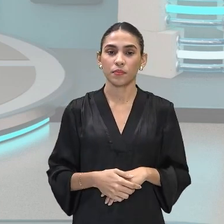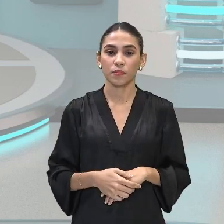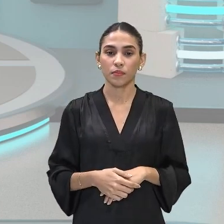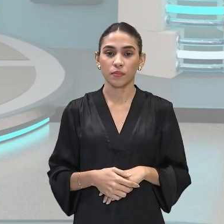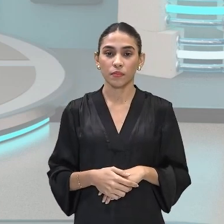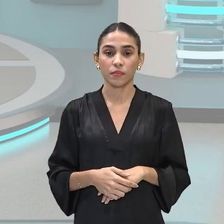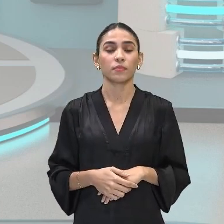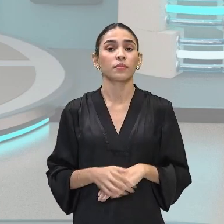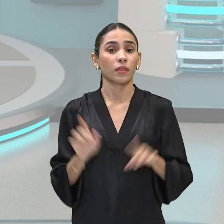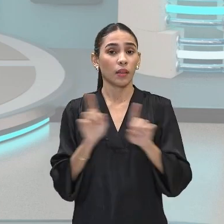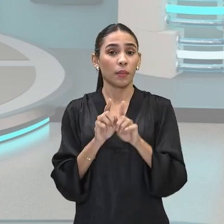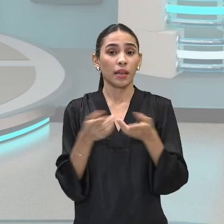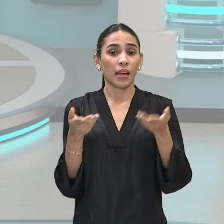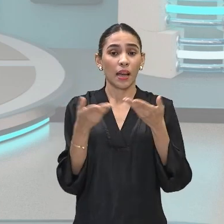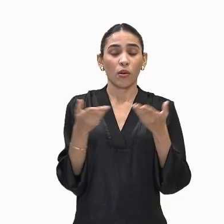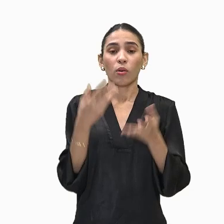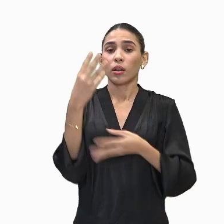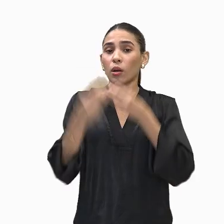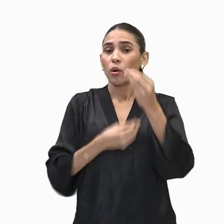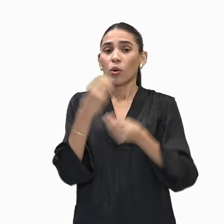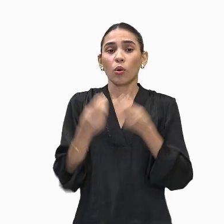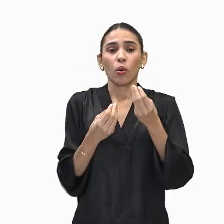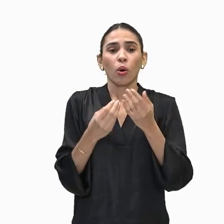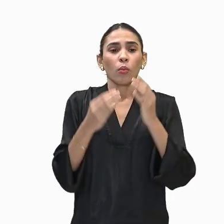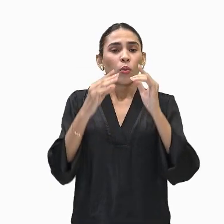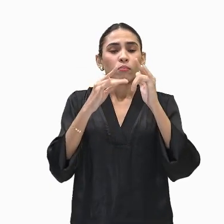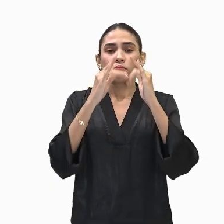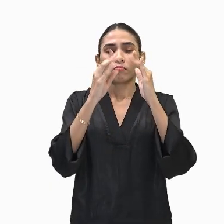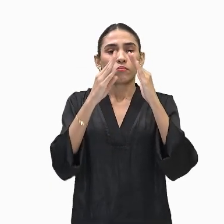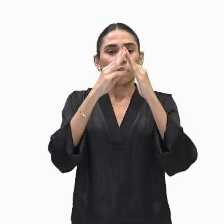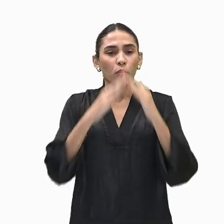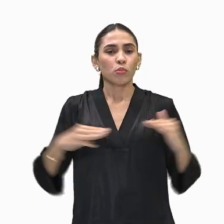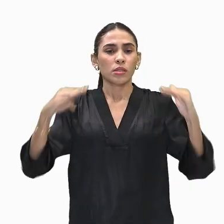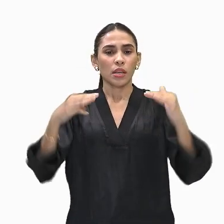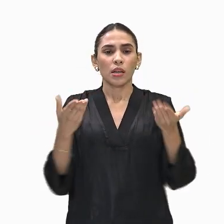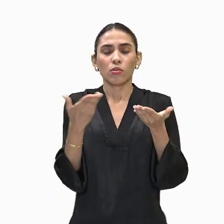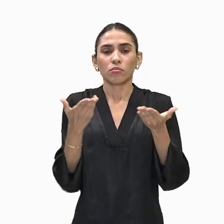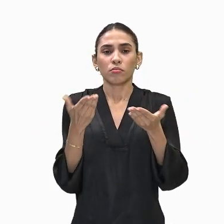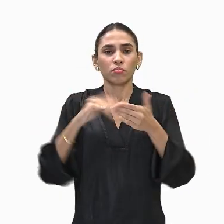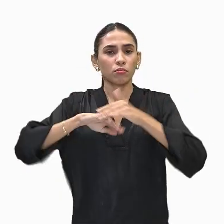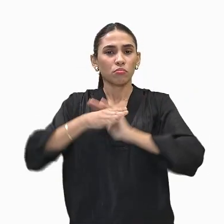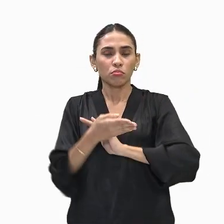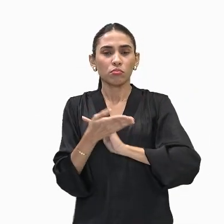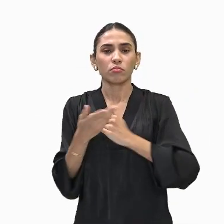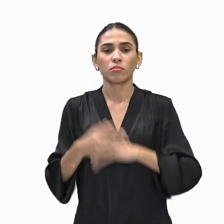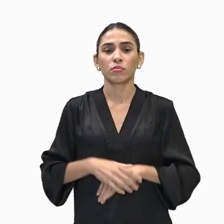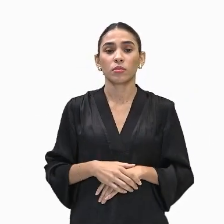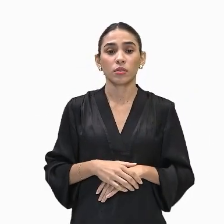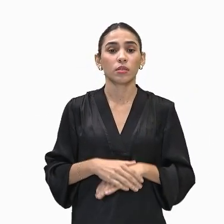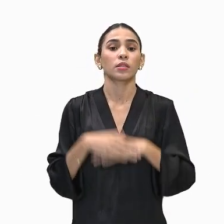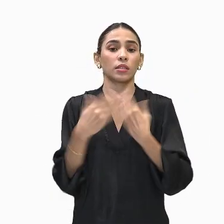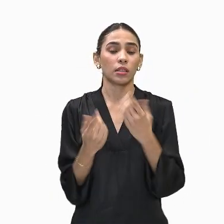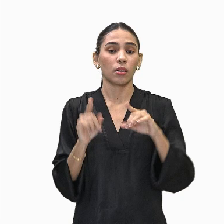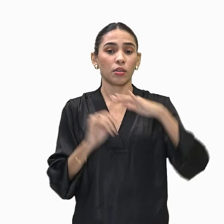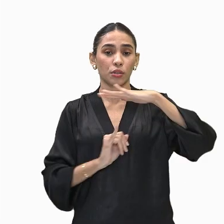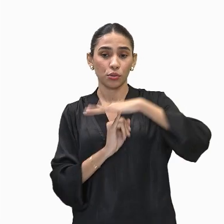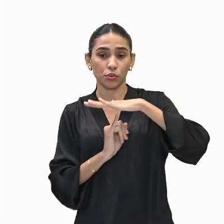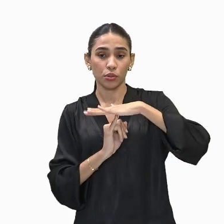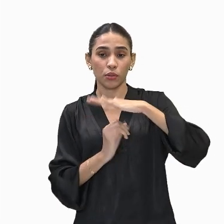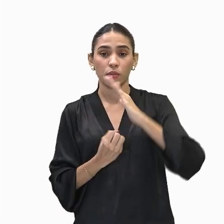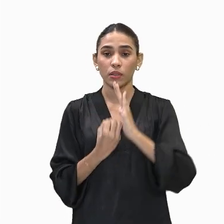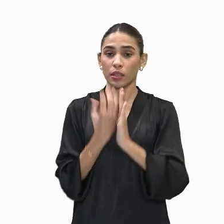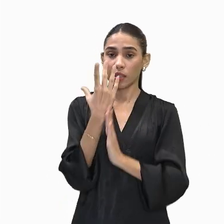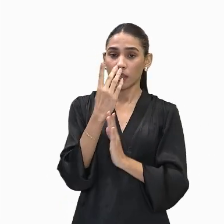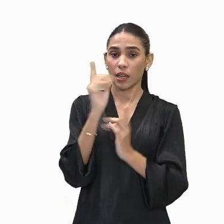gente vai falar um pouquinho agora de como que os museus estão se comportando aí nesse mundo contemporâneo. Os museus, eles são instituições criadas